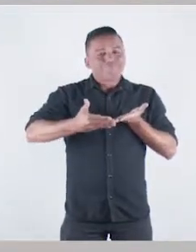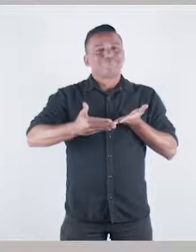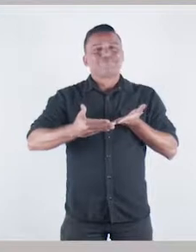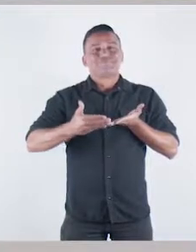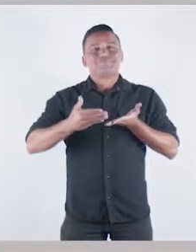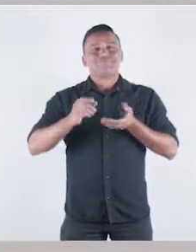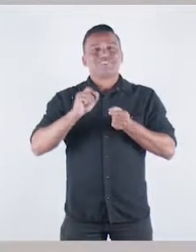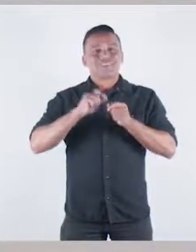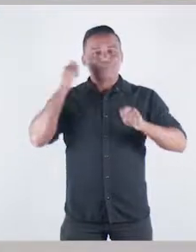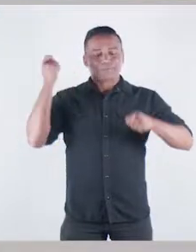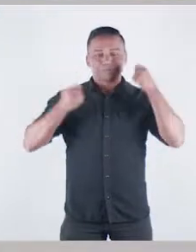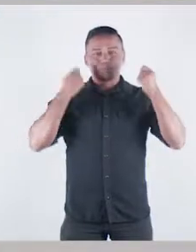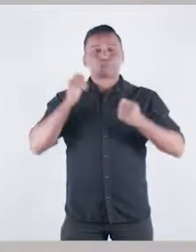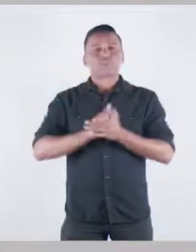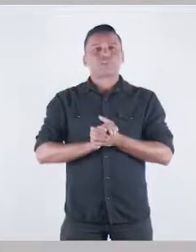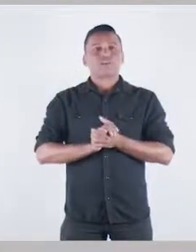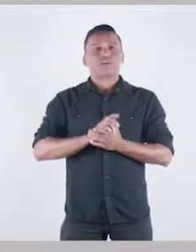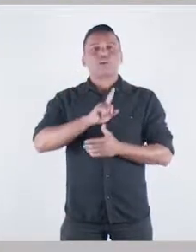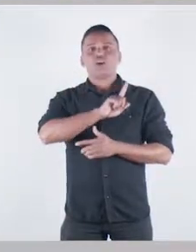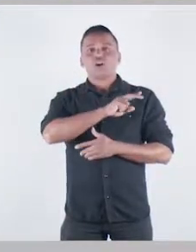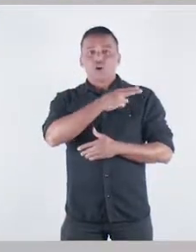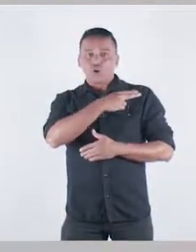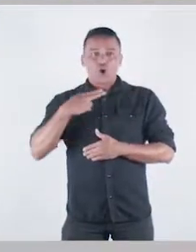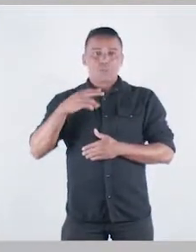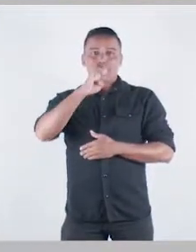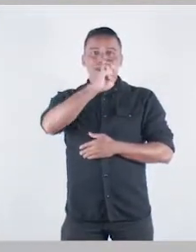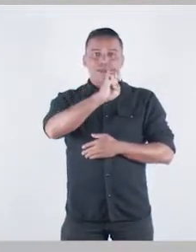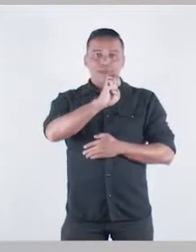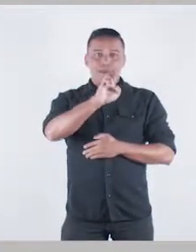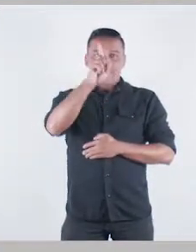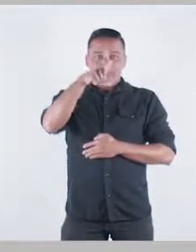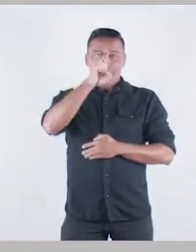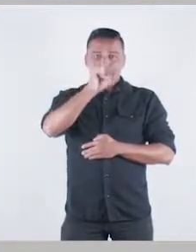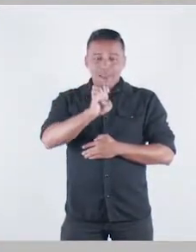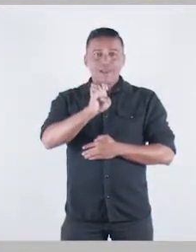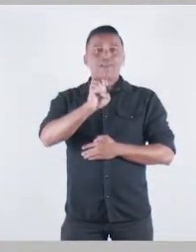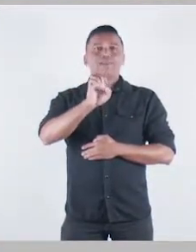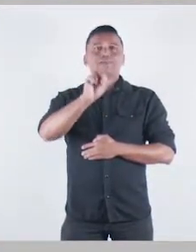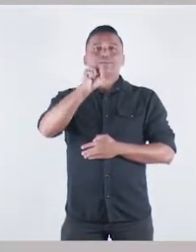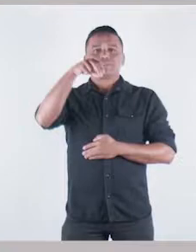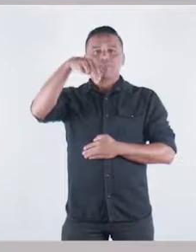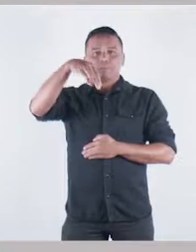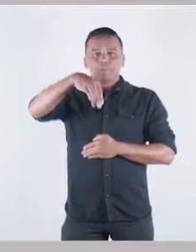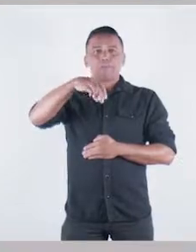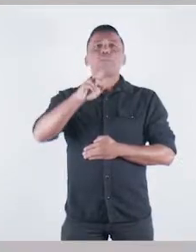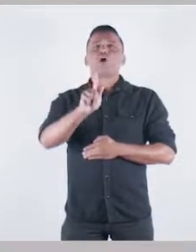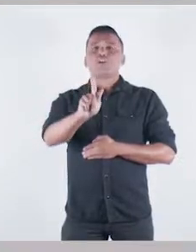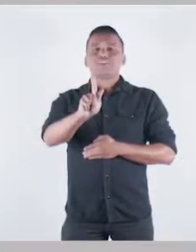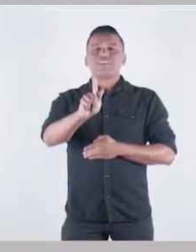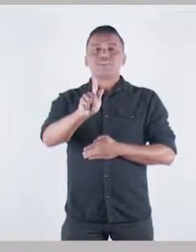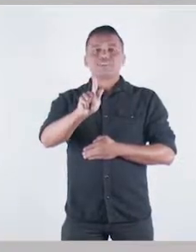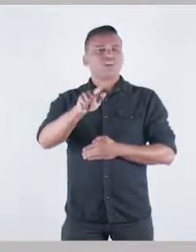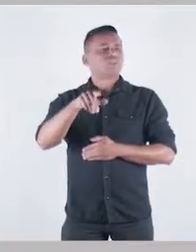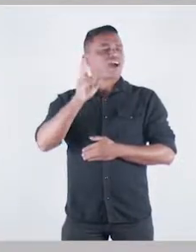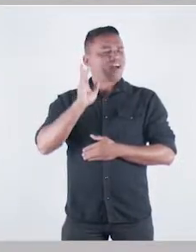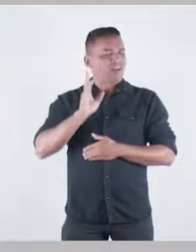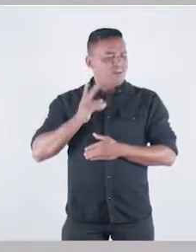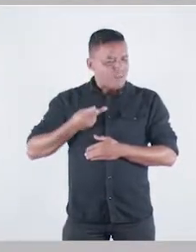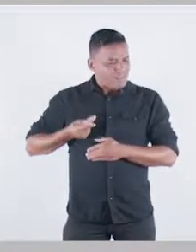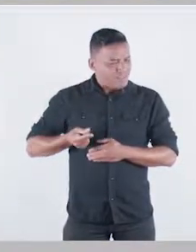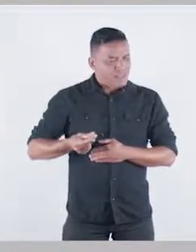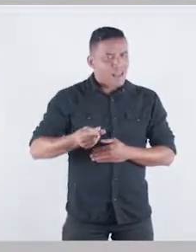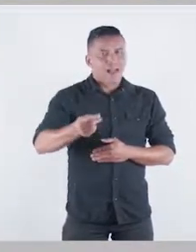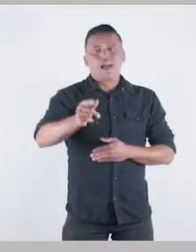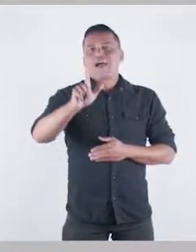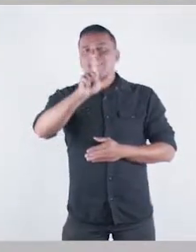nome é Elise Mogg, eu sou poeta e contista, já lido com literatura negra há bastante